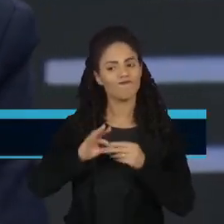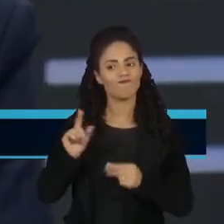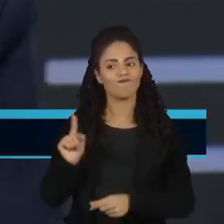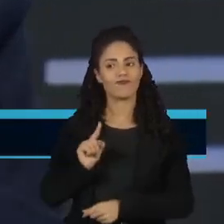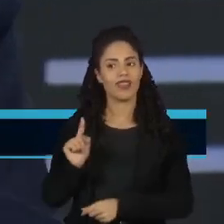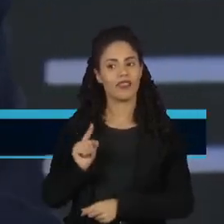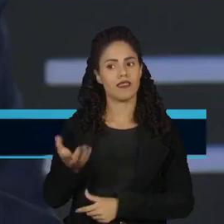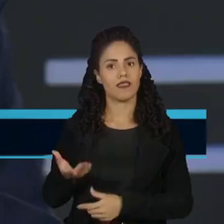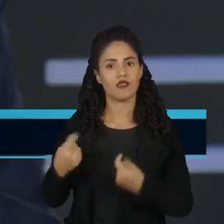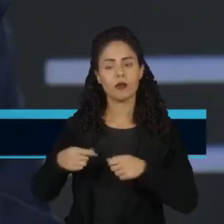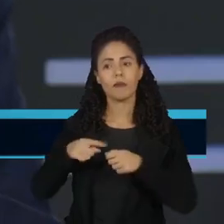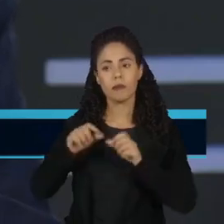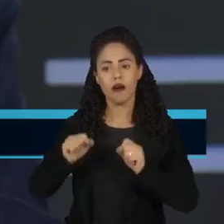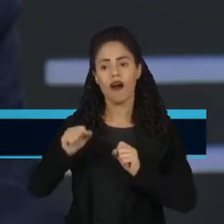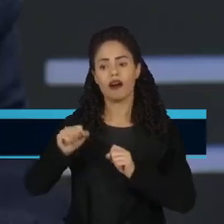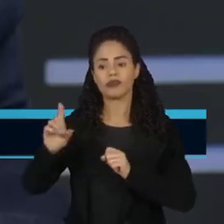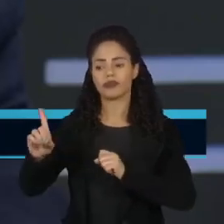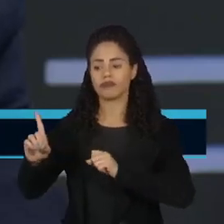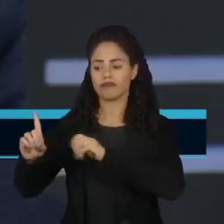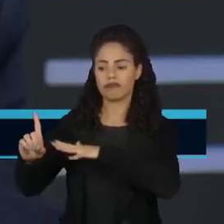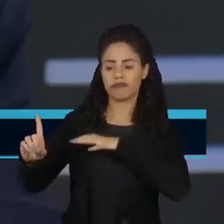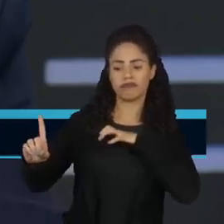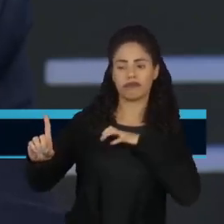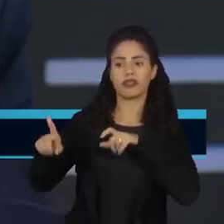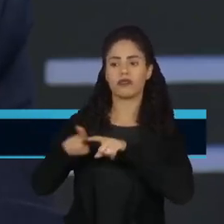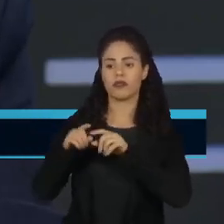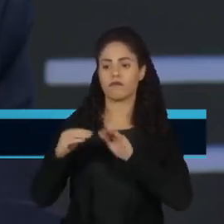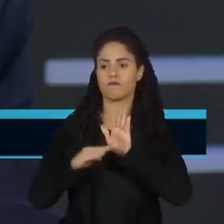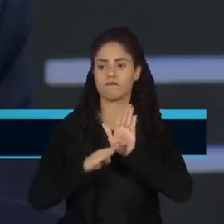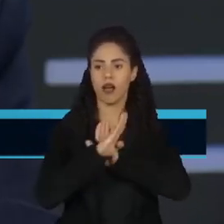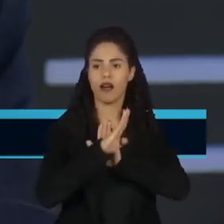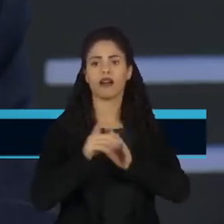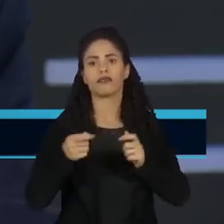enfraquece politicamente e traz ônus a todos nós em relação ao crescimento do país, que é muito baixo.